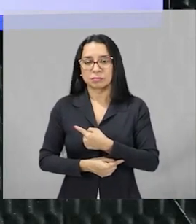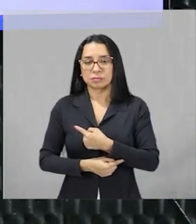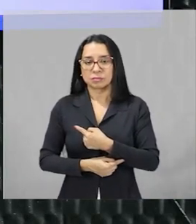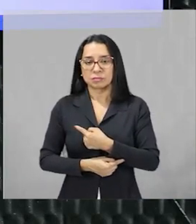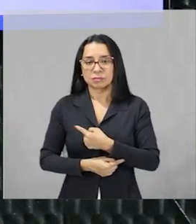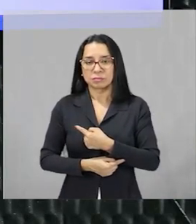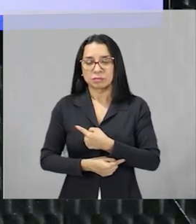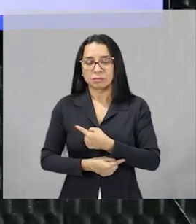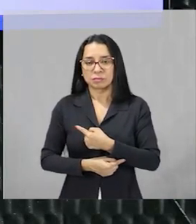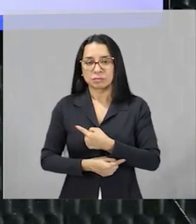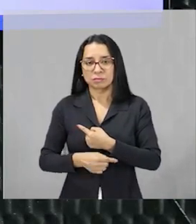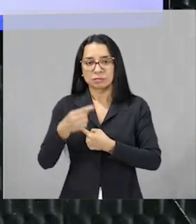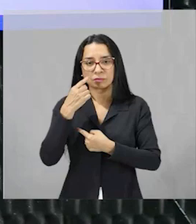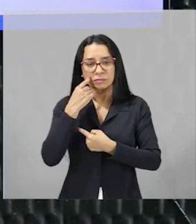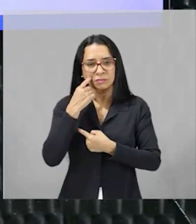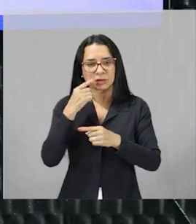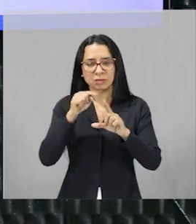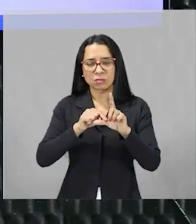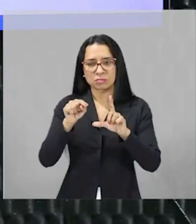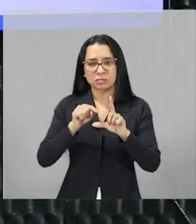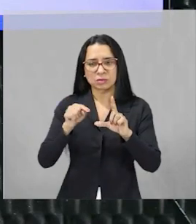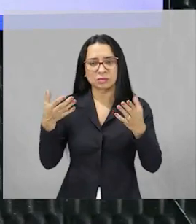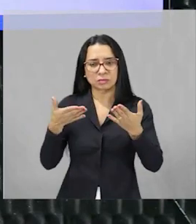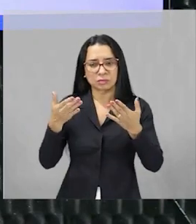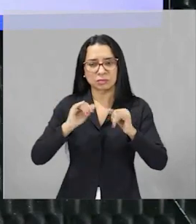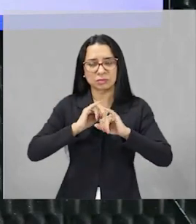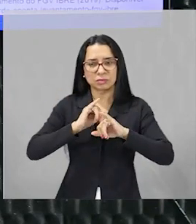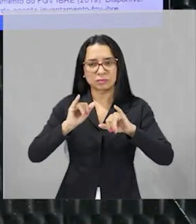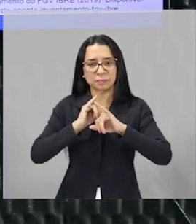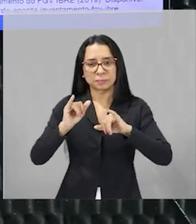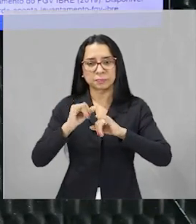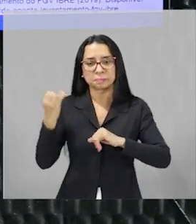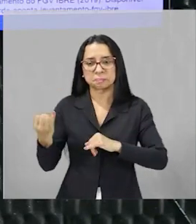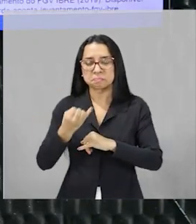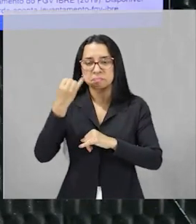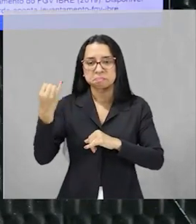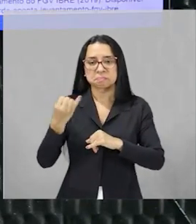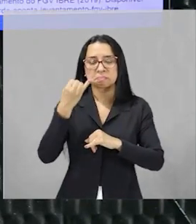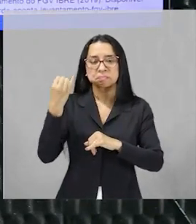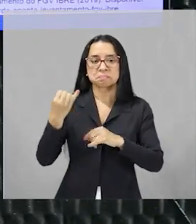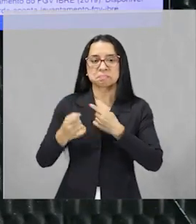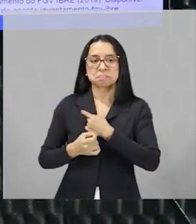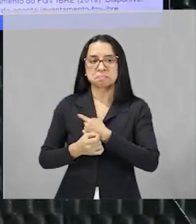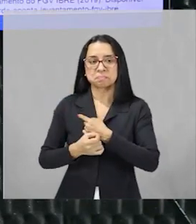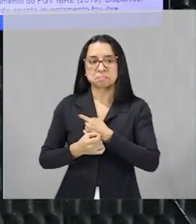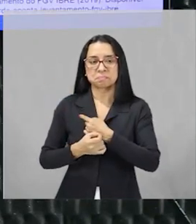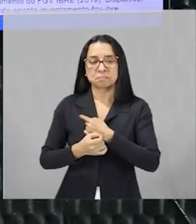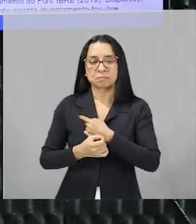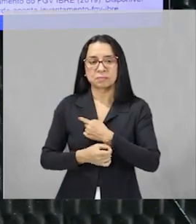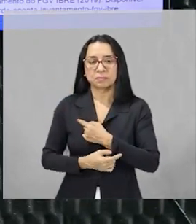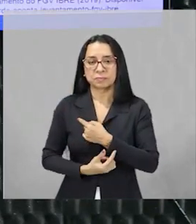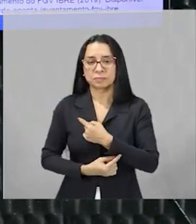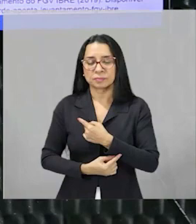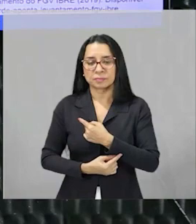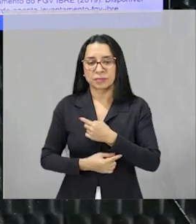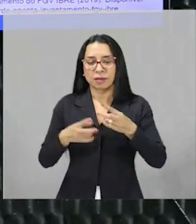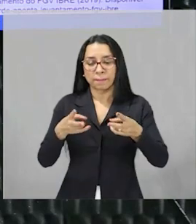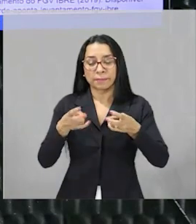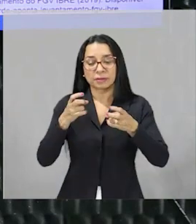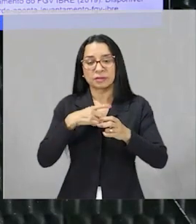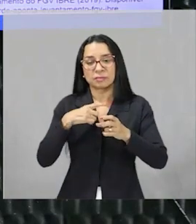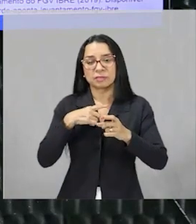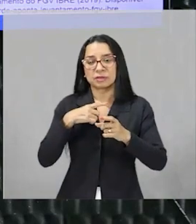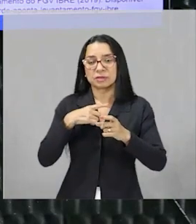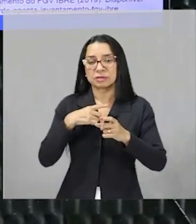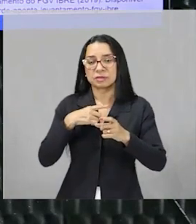pobres. Bora analisar logo esse gráfico, vamos tirar algumas informações dele importantes. Contexto pré-crise, tá certo? Você percebe que quem